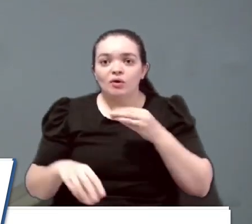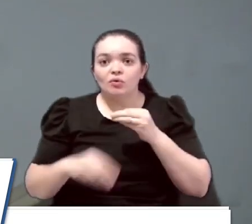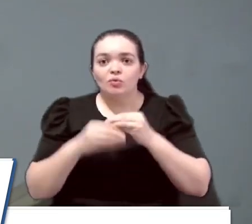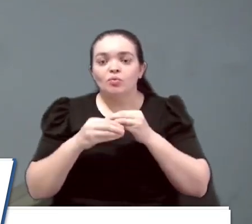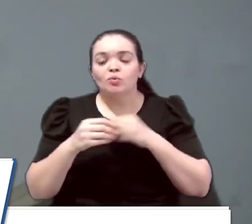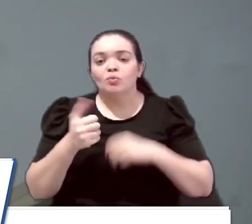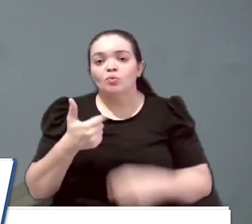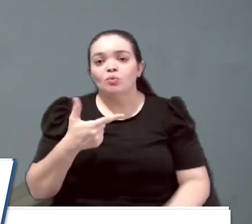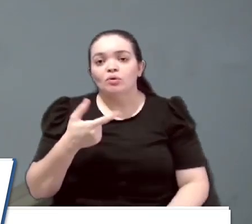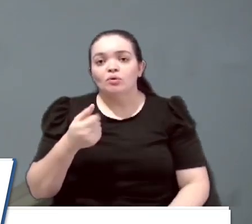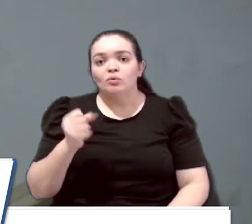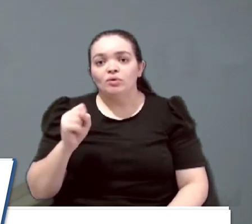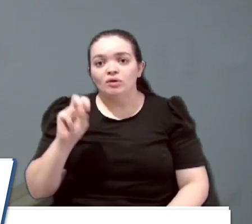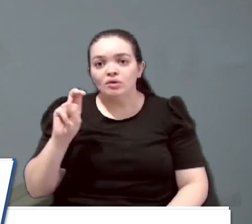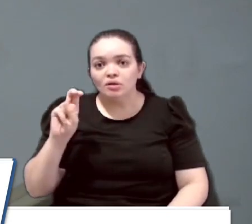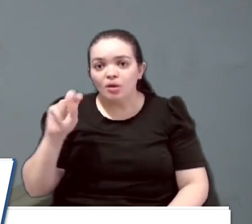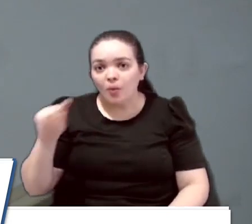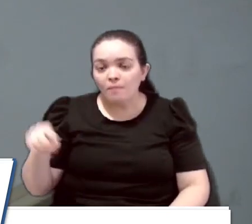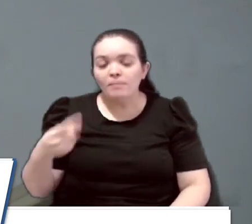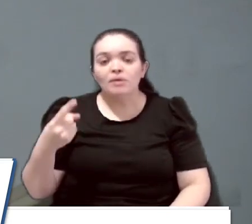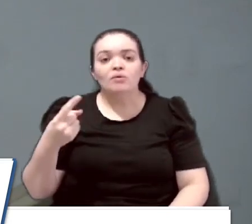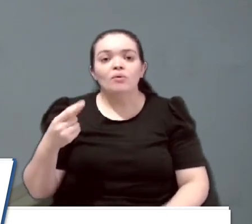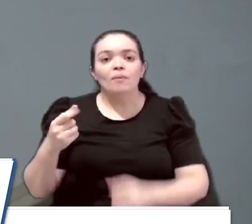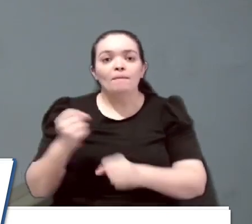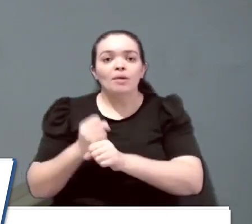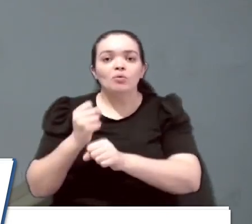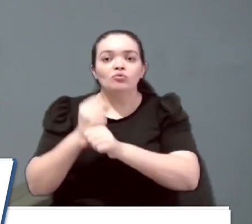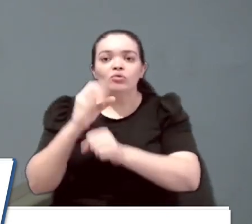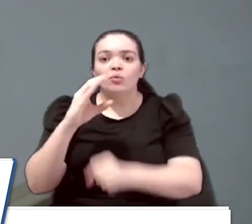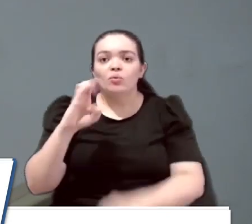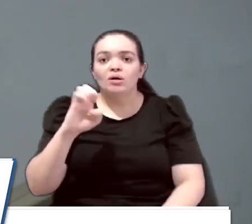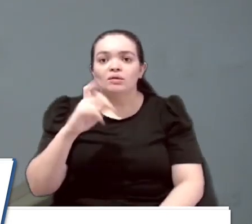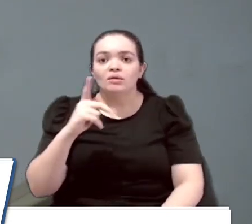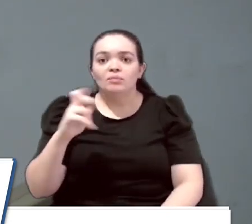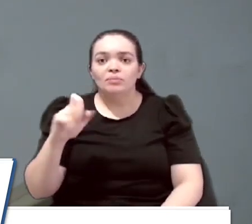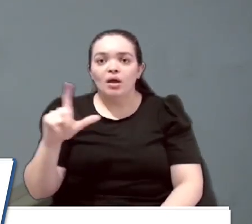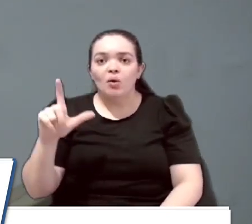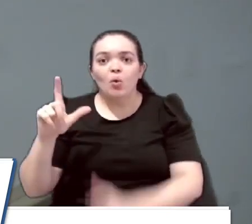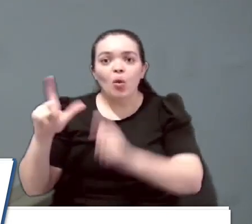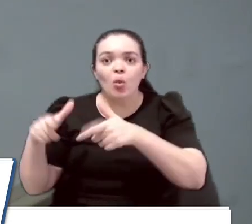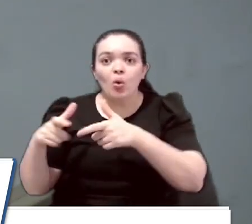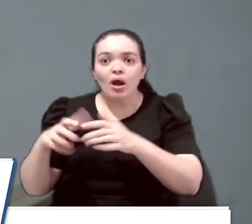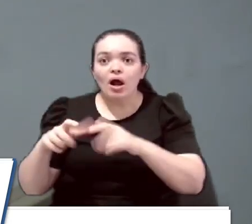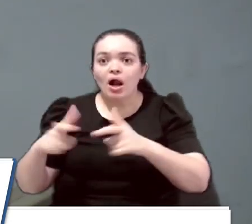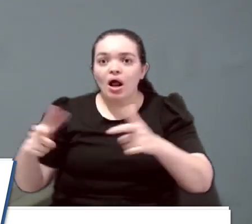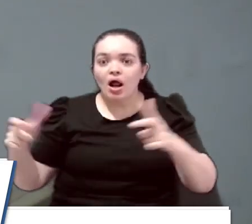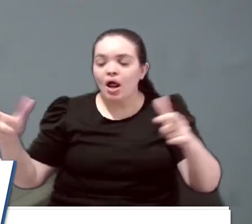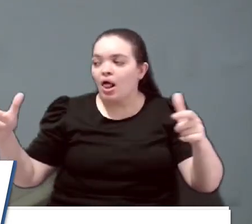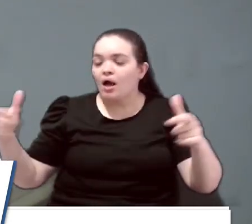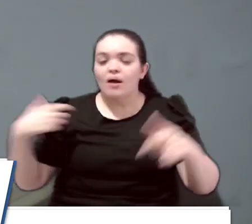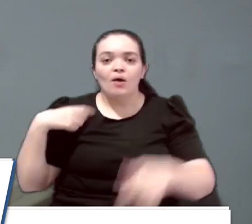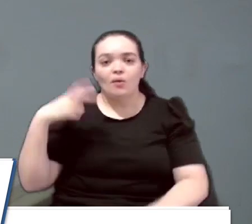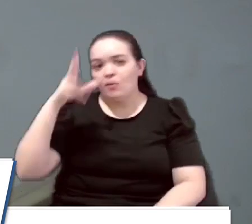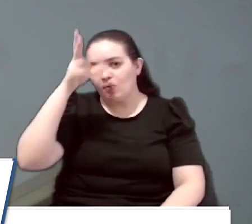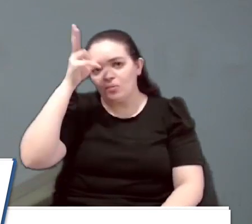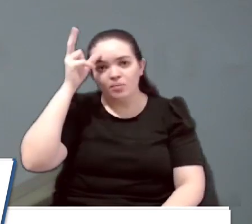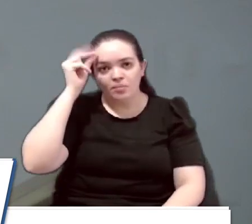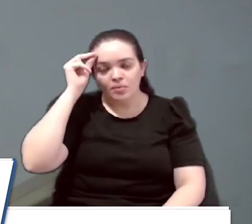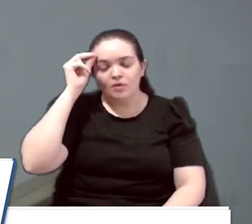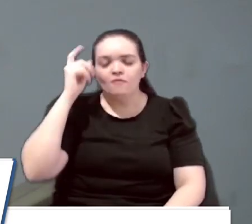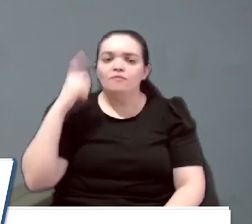285 mil para a construção de uma CEPEL lá, porque é uma área enorme. Inclusive o prefeito se